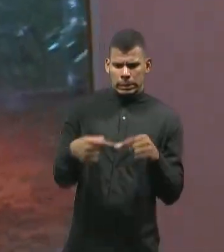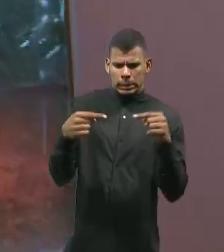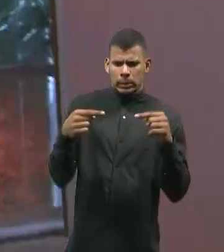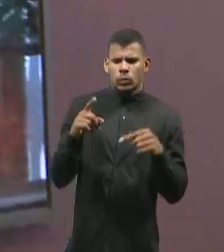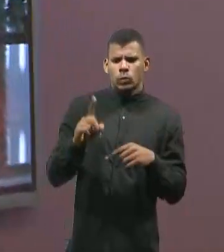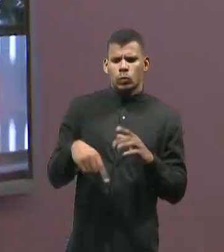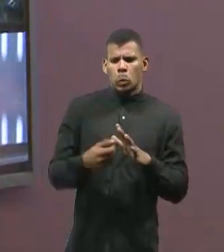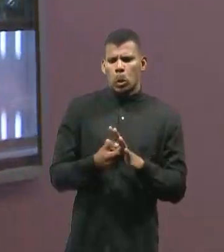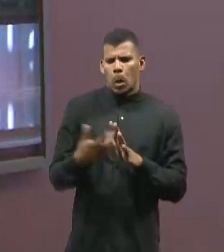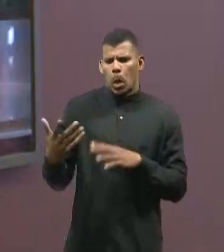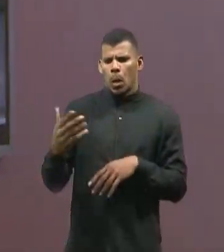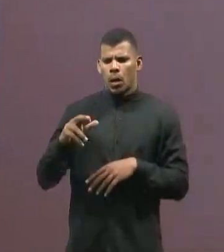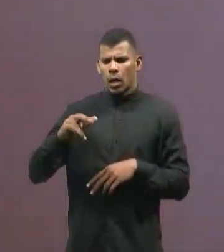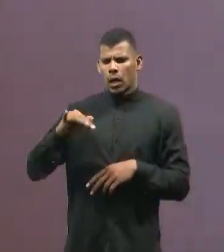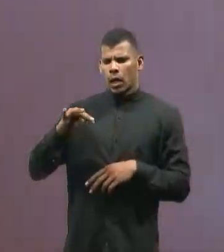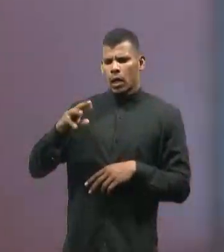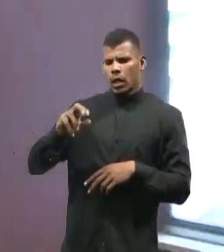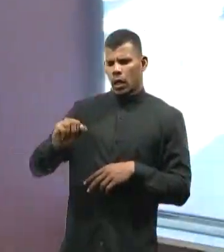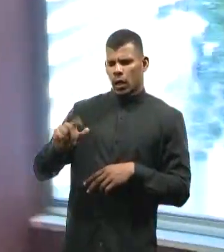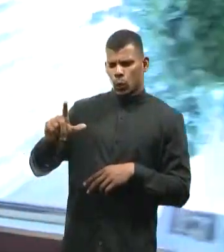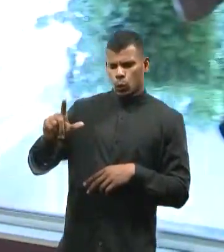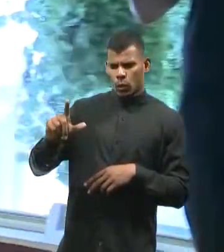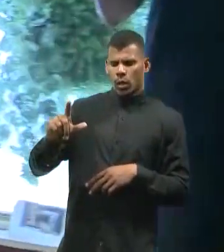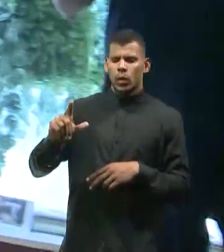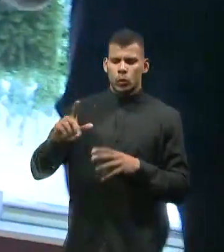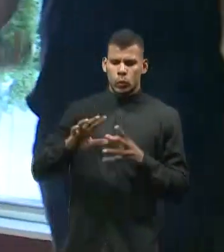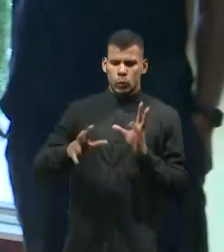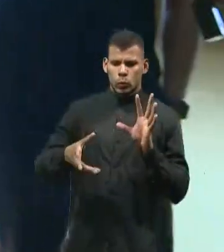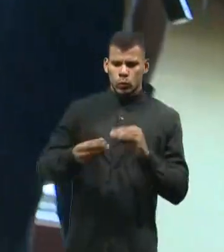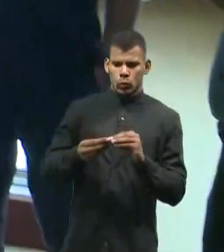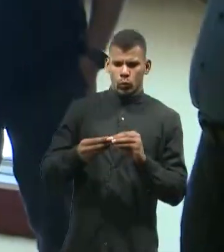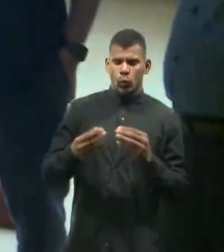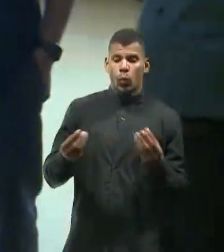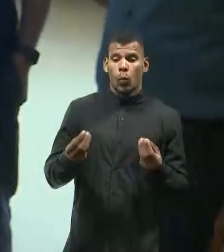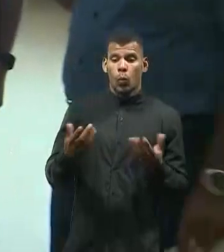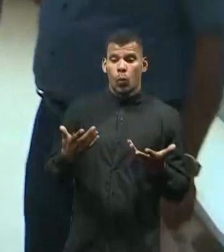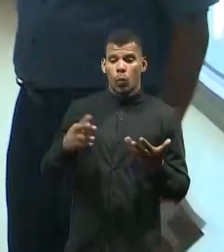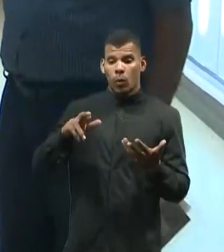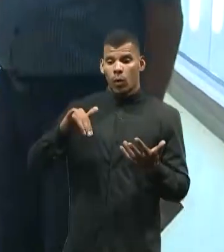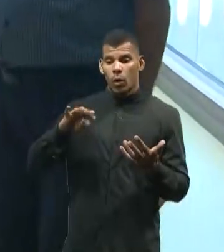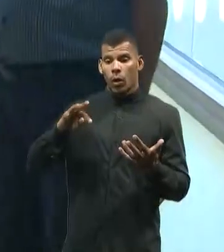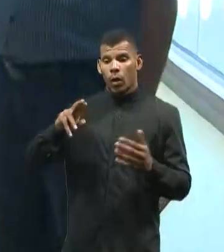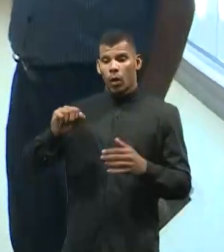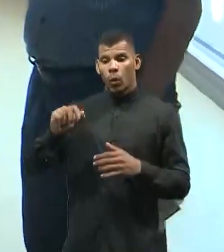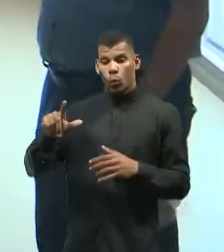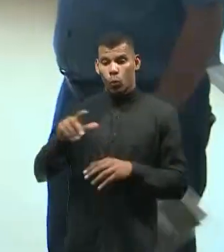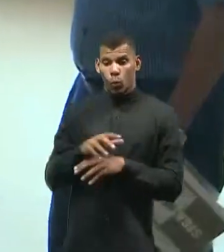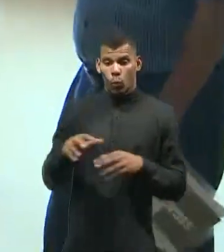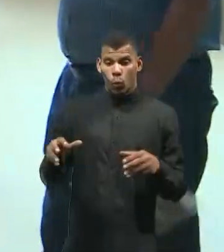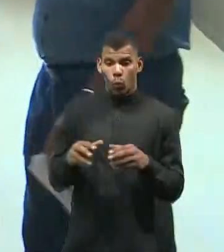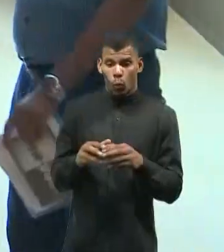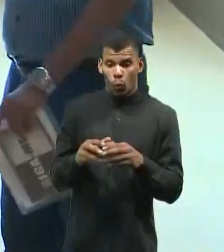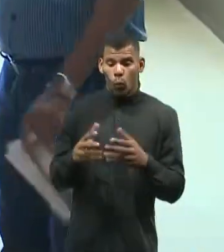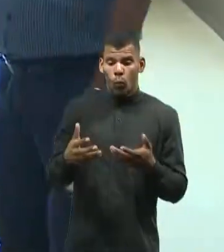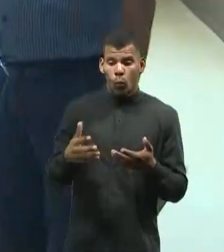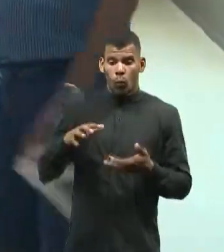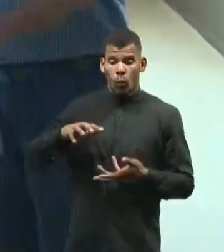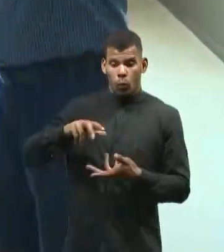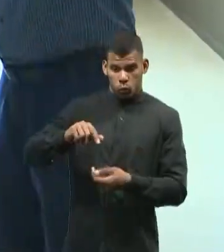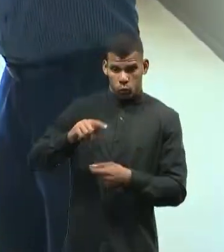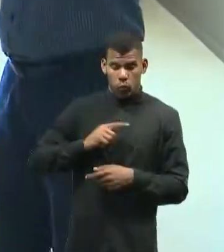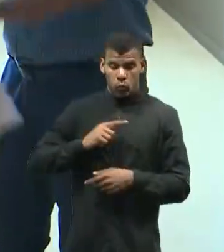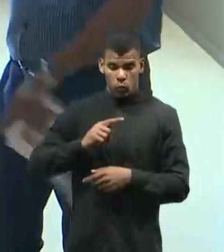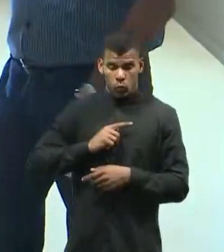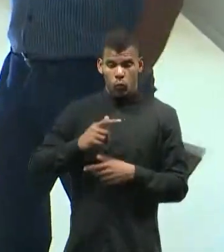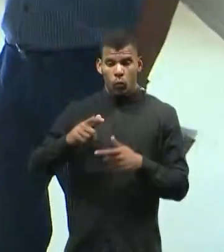a muitos rituais. Então, é basicamente resumida em rituais, né, em manifestações de grupos específicos em todo o mundo. Aqui